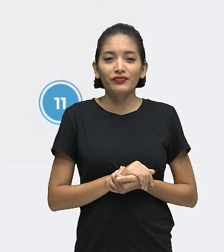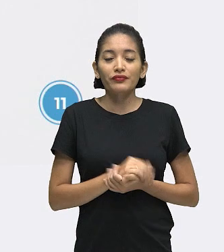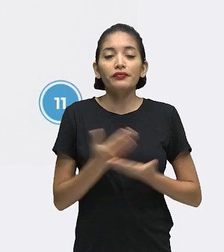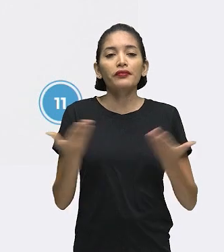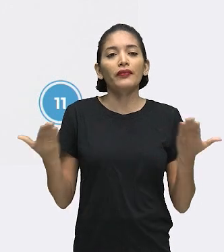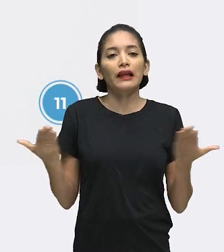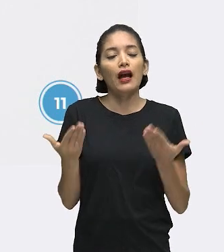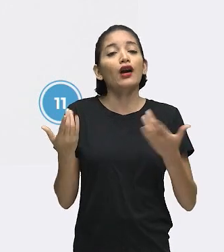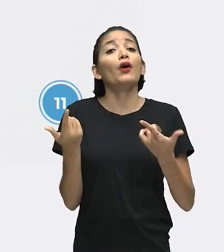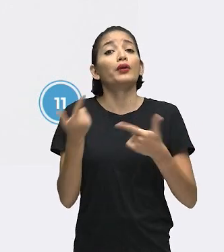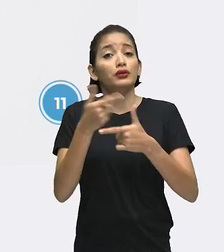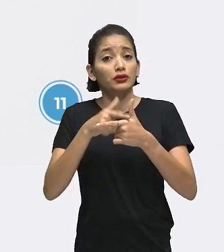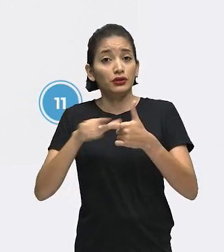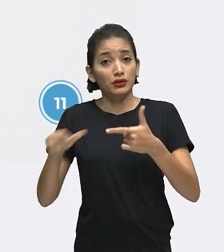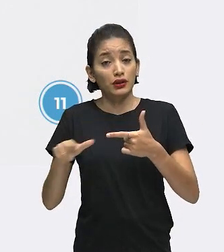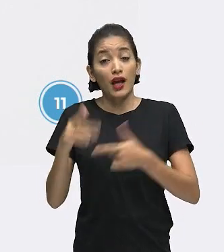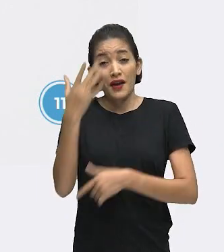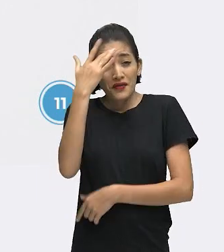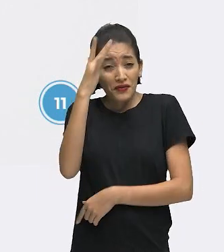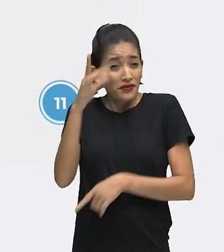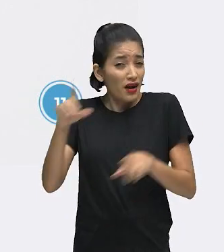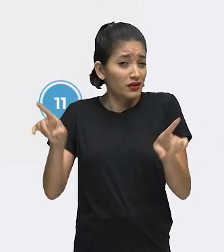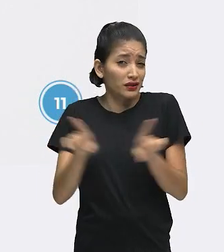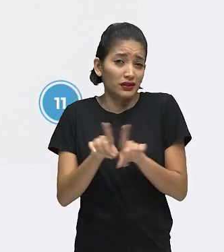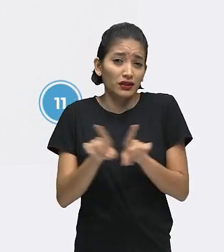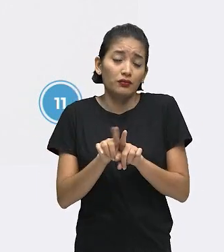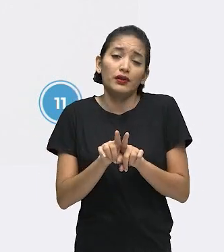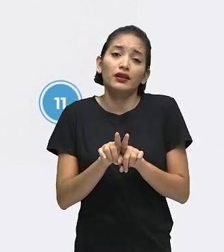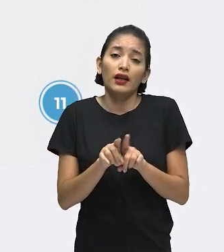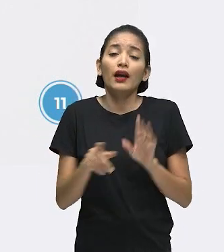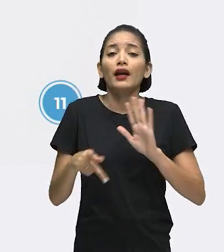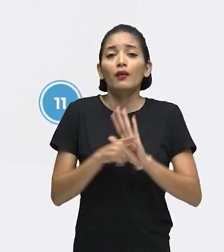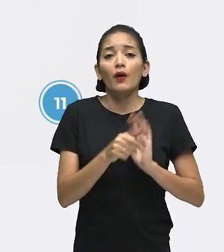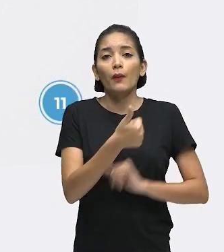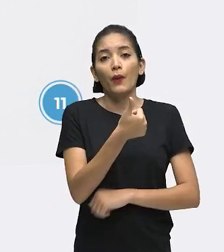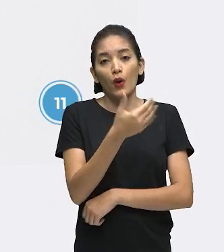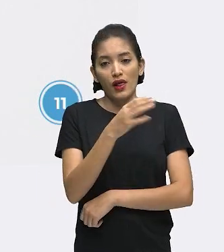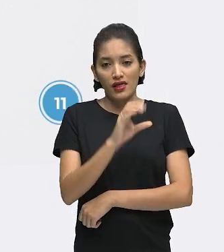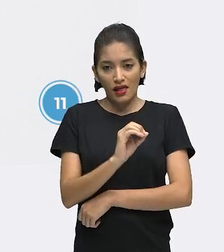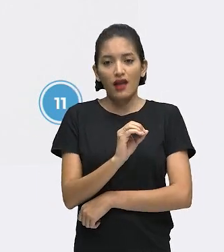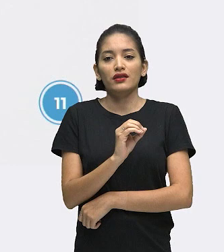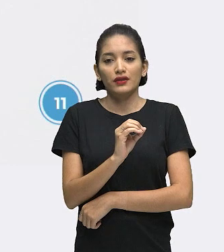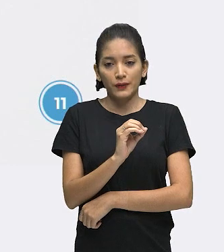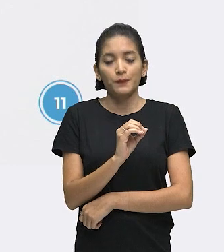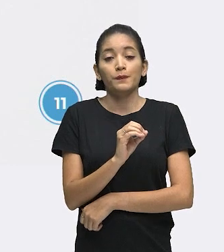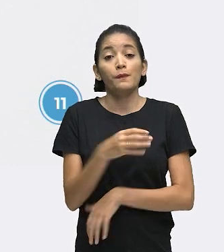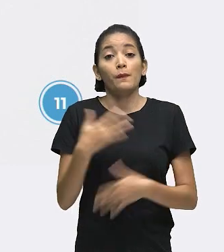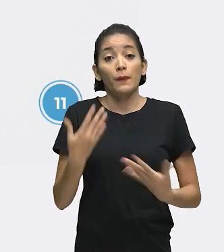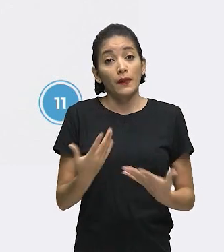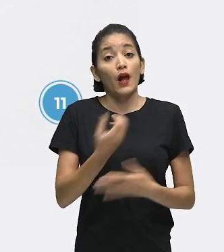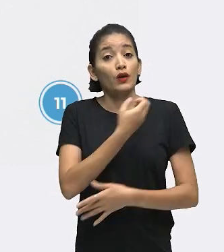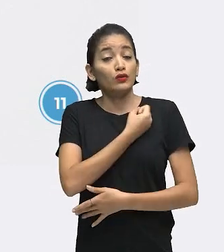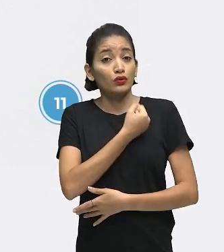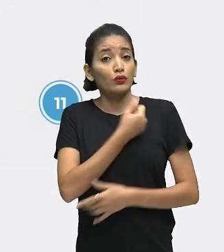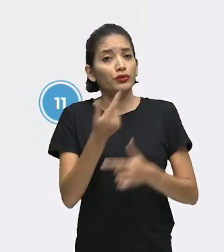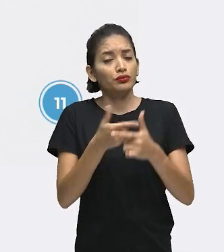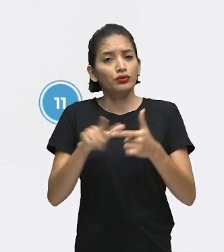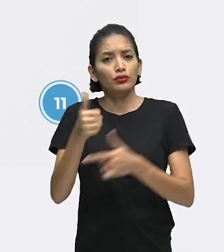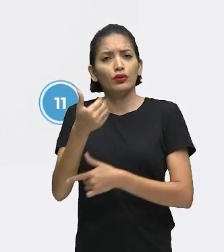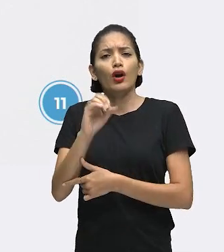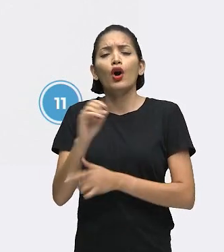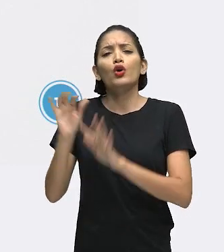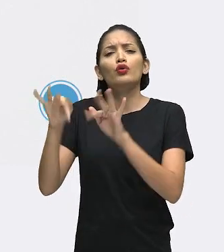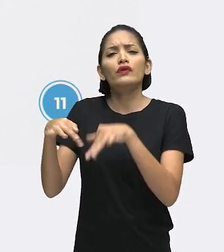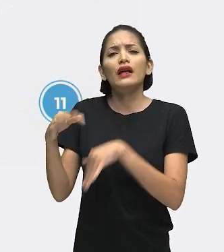critério de divisibilidade mais fácil ainda, que é a divisão por 10. O número vai ser divisível por 10 quando terminar